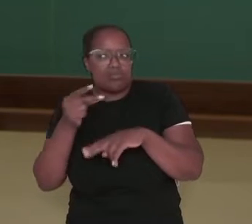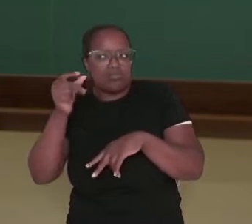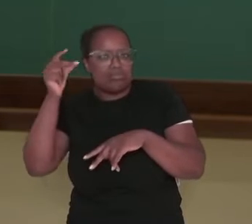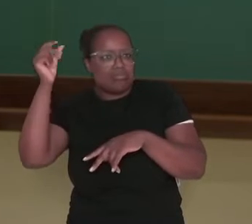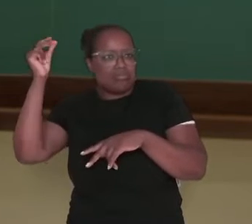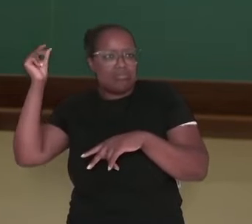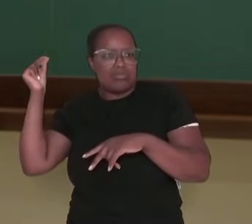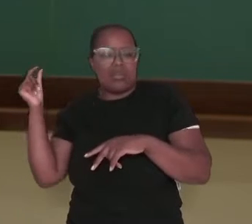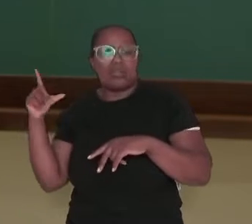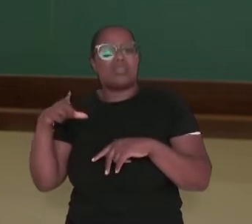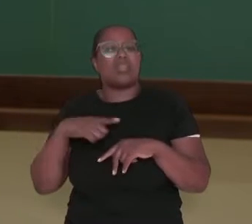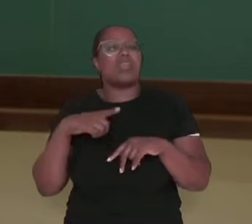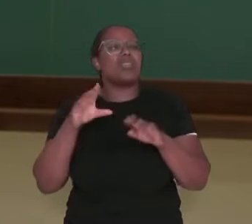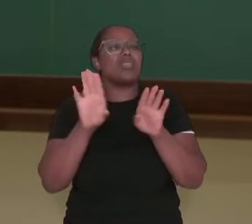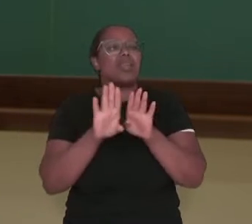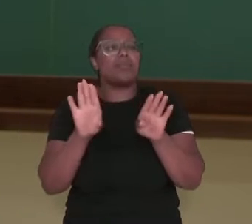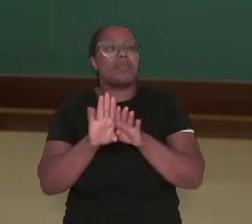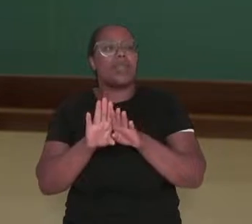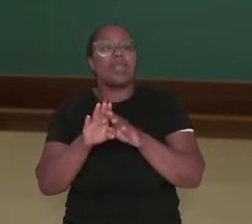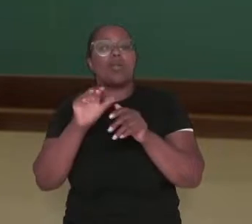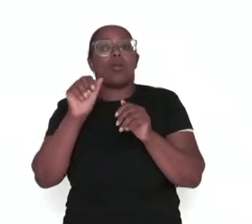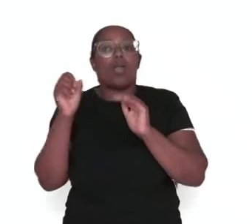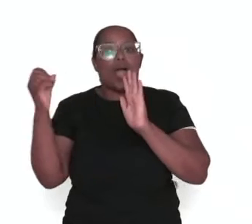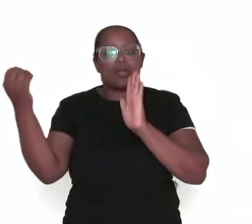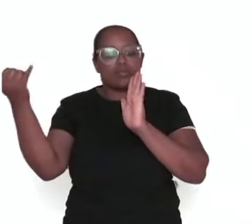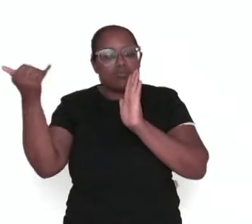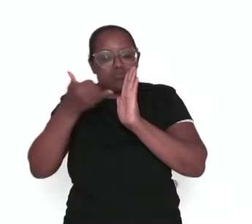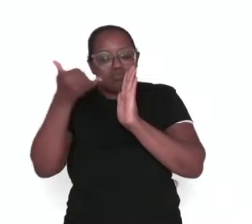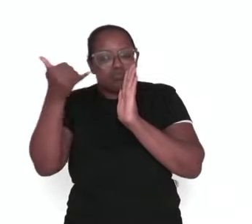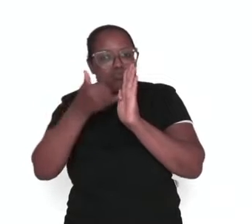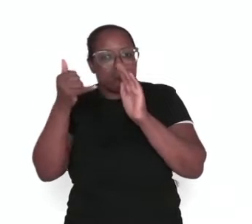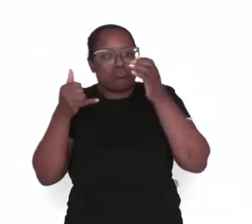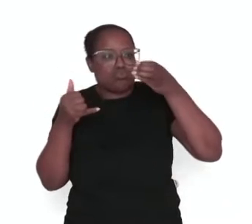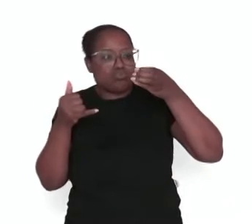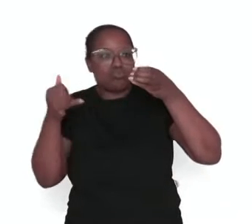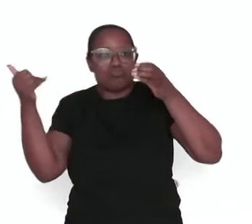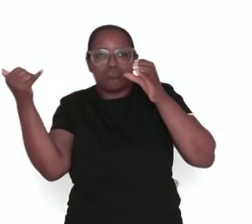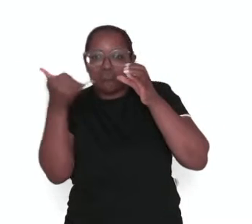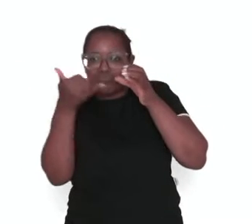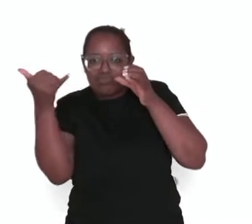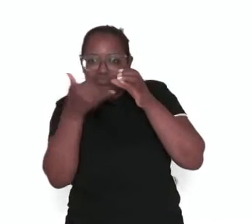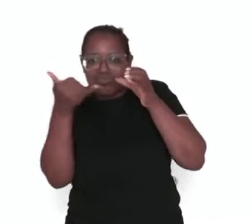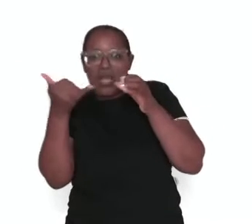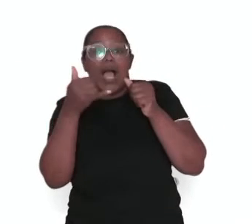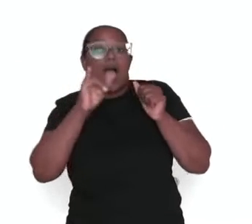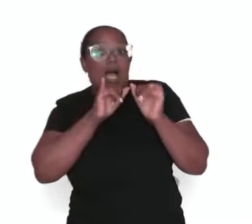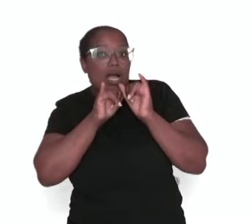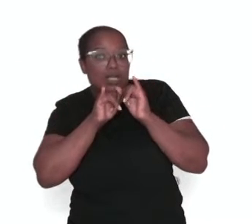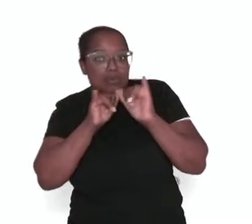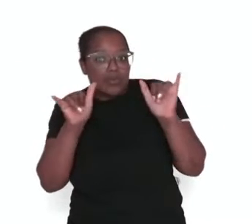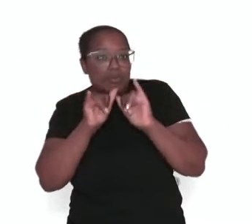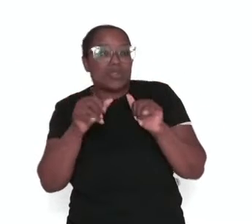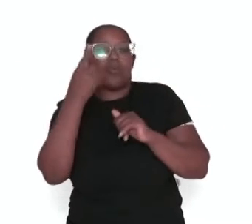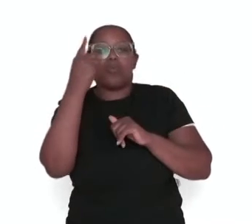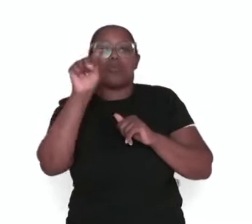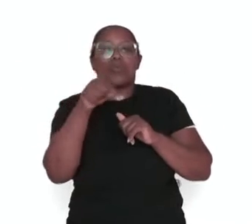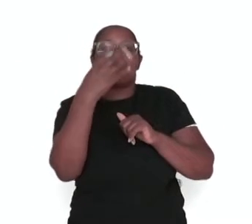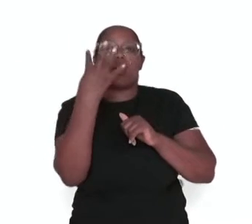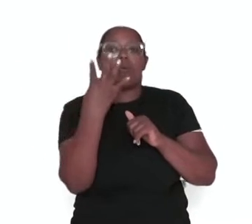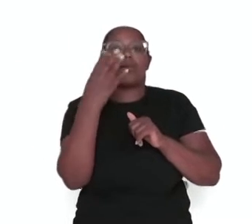nós temos que o armazenamento desse disquete aqui é 1,4 MB de